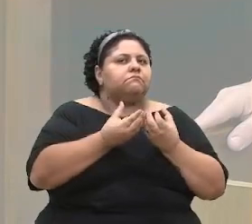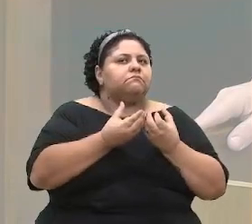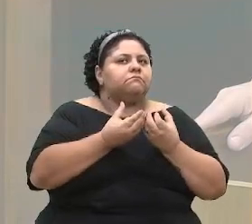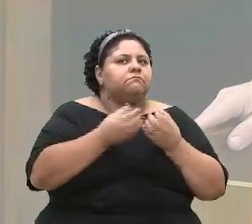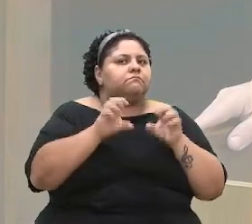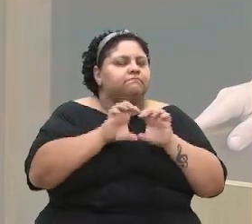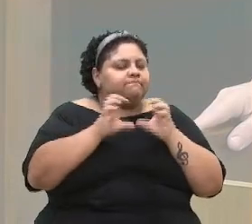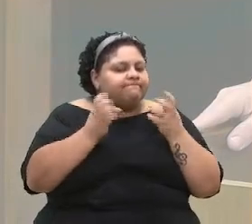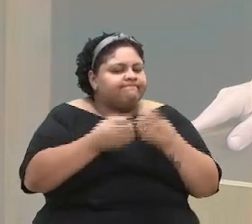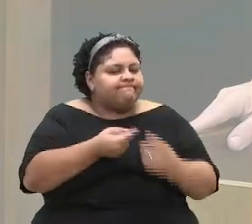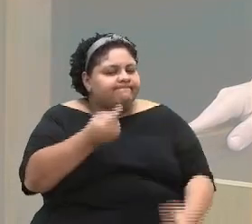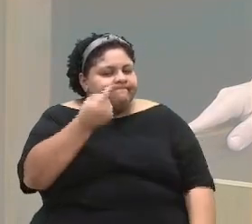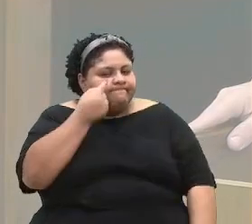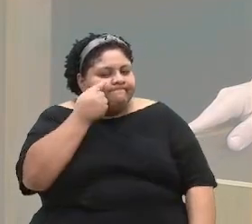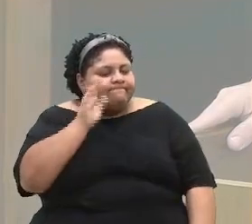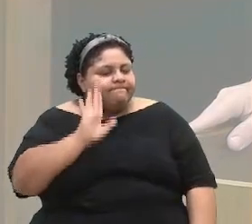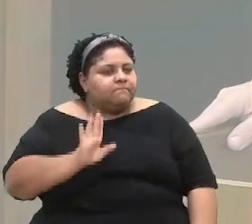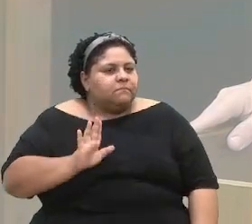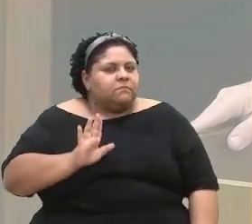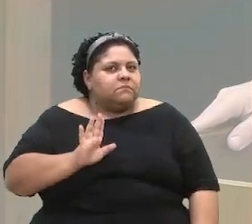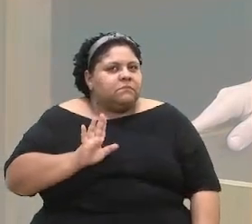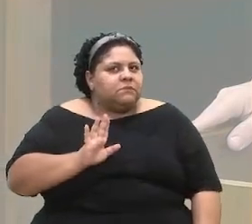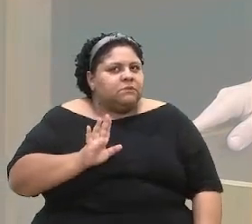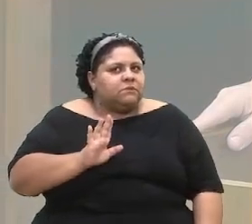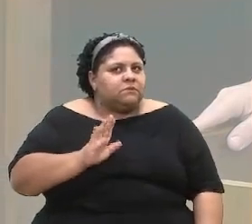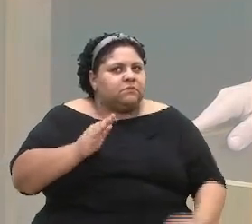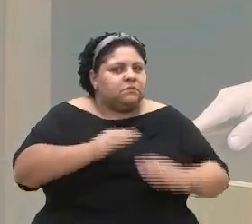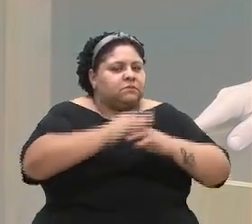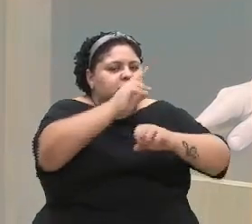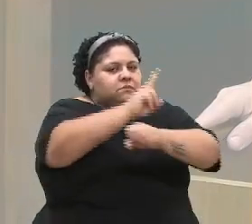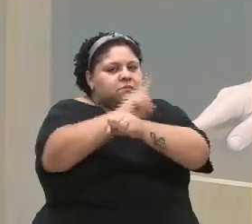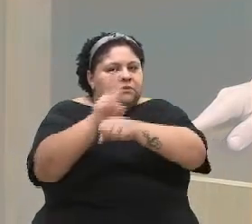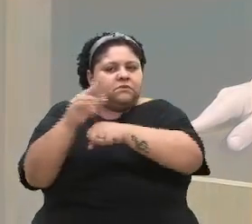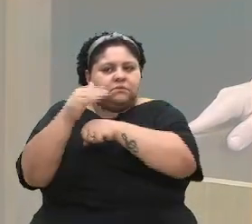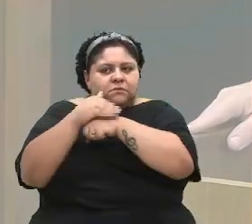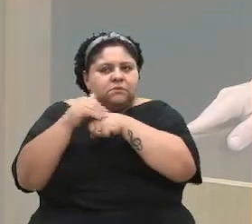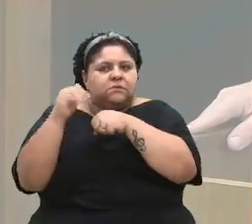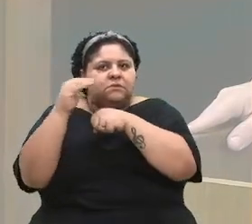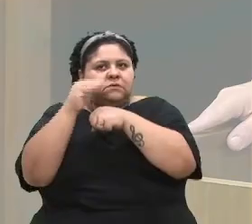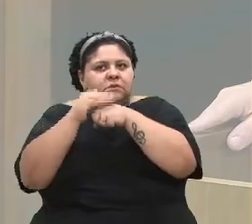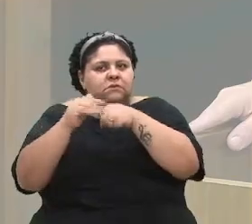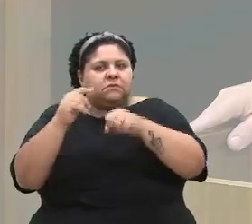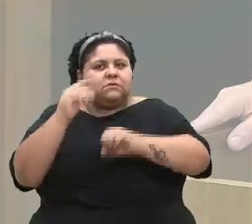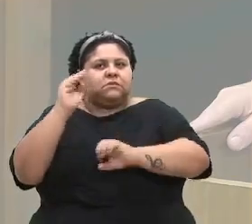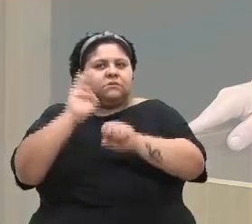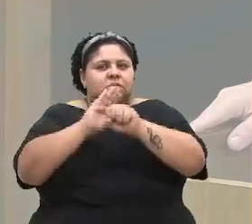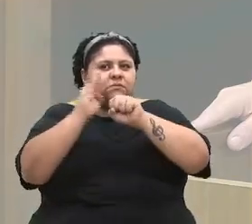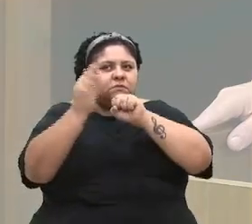um olhar, né, mais cuidadoso, com mais carinho ao seu bairro, à sua